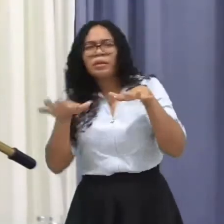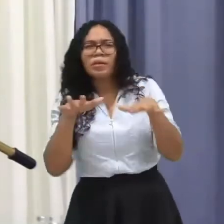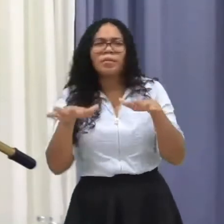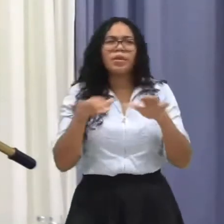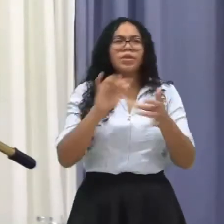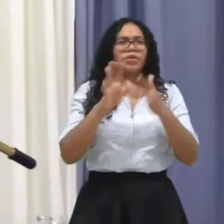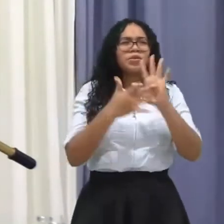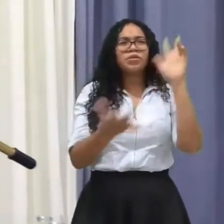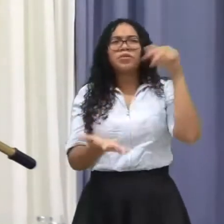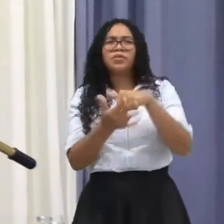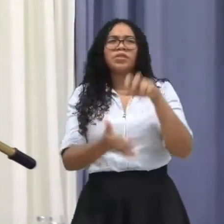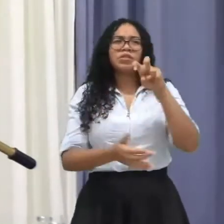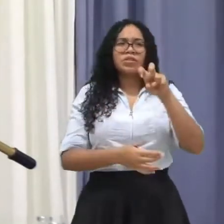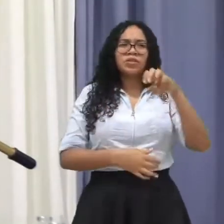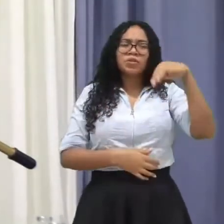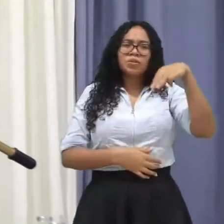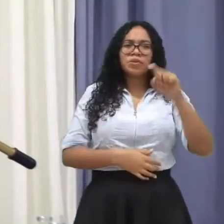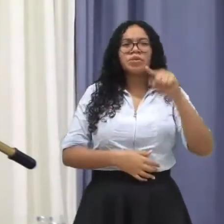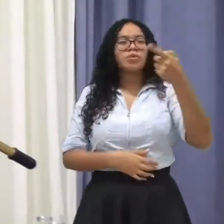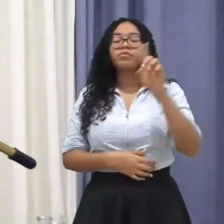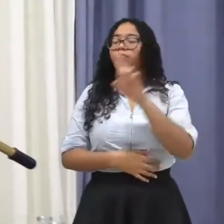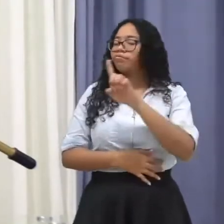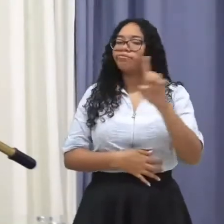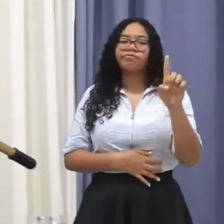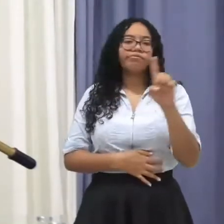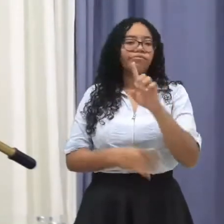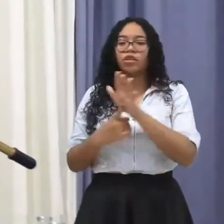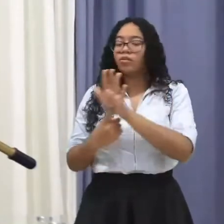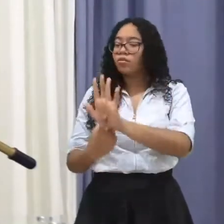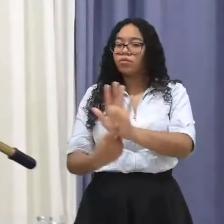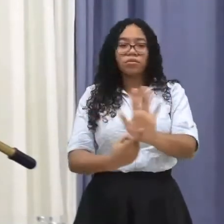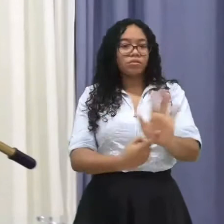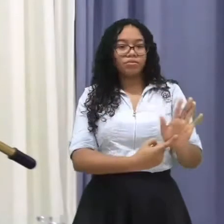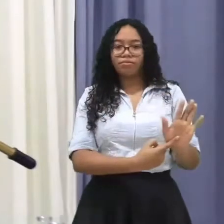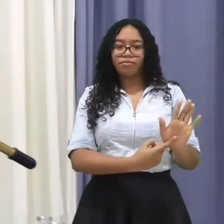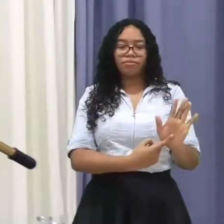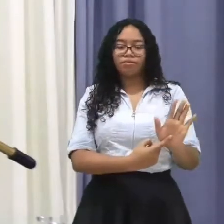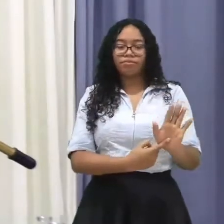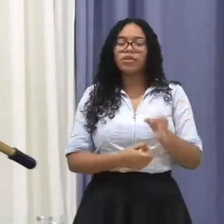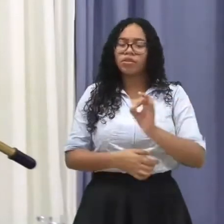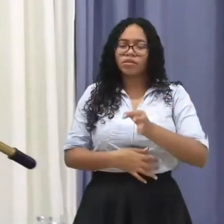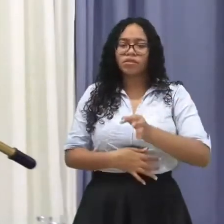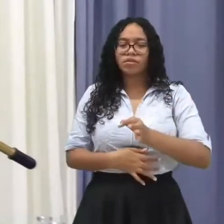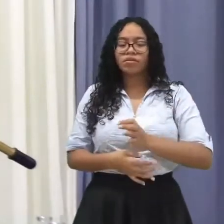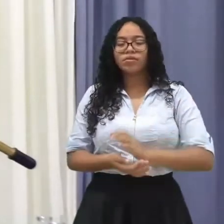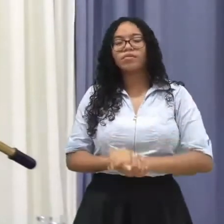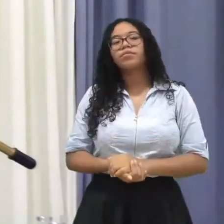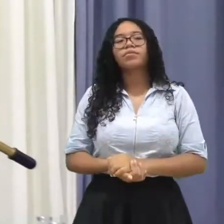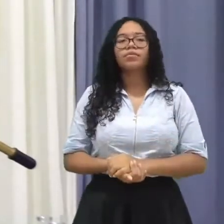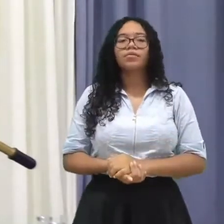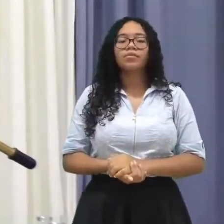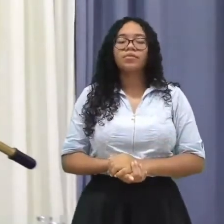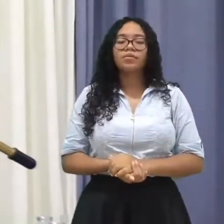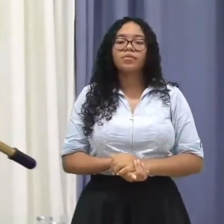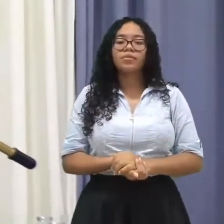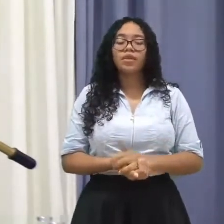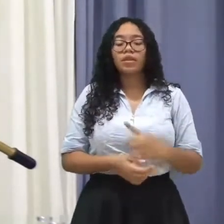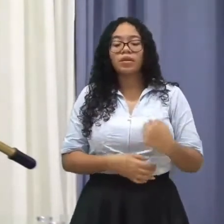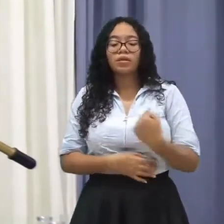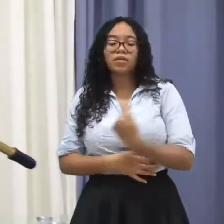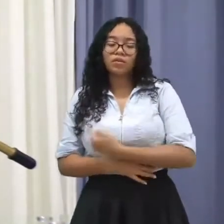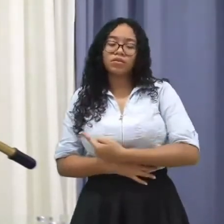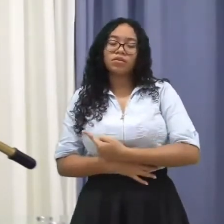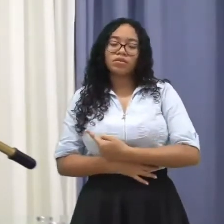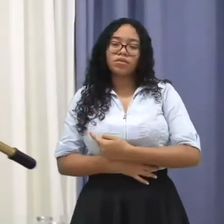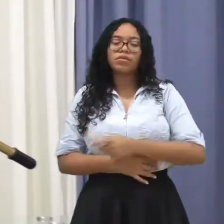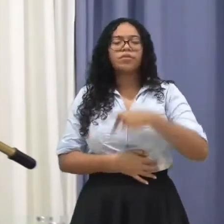vem 5 minutos depois. Não existe esta cronologia, tá certo? É isso que nós estamos dizendo a